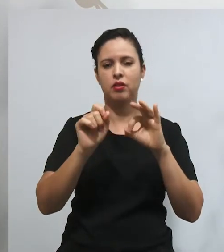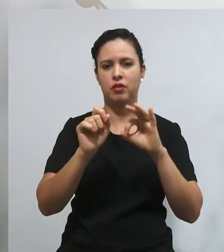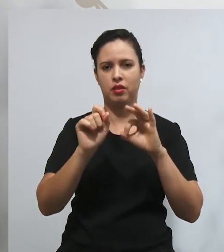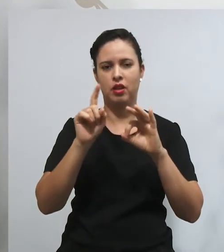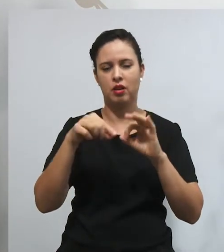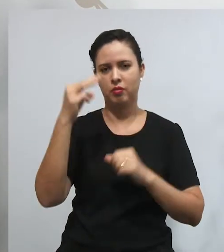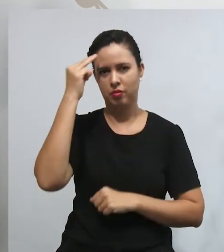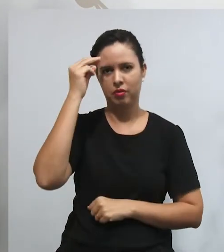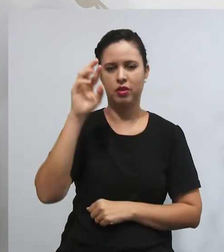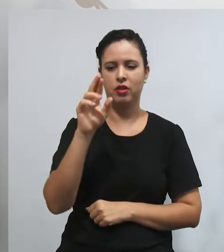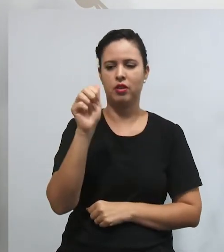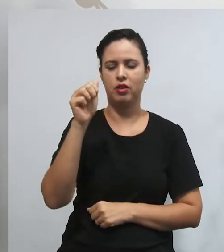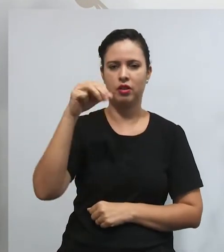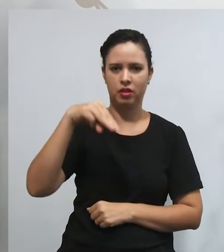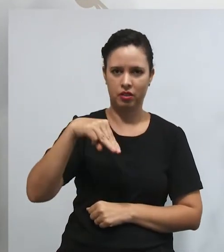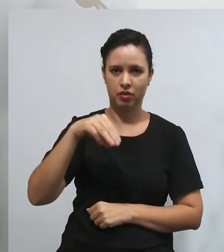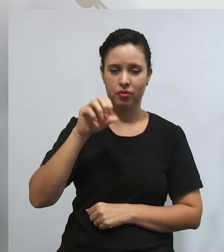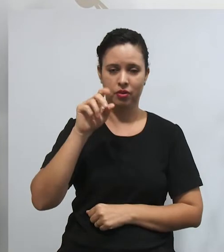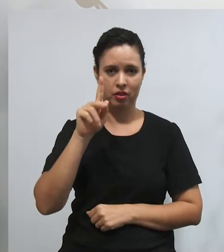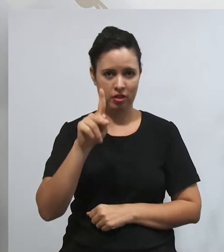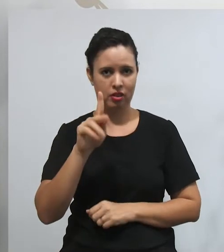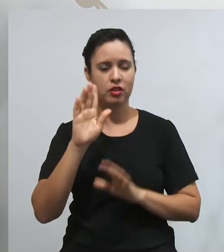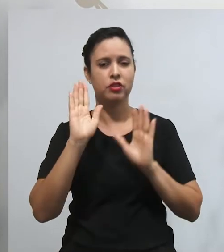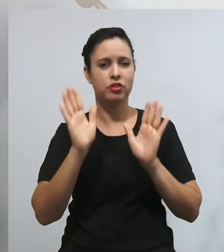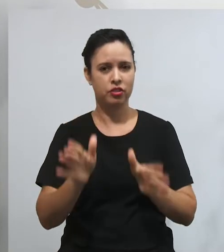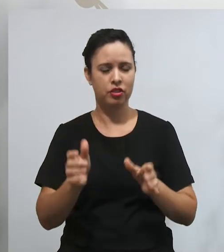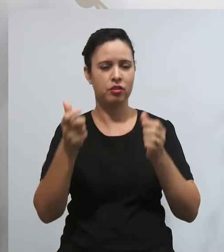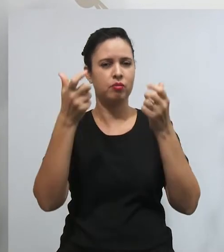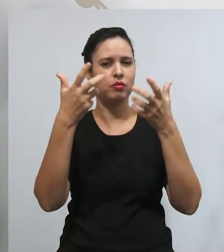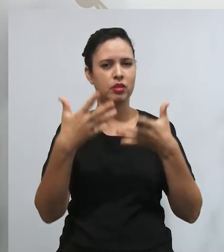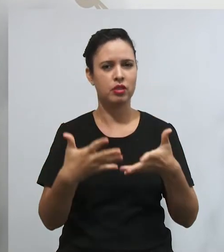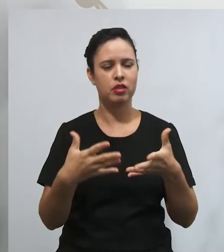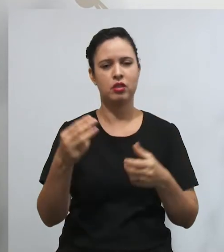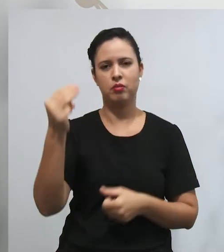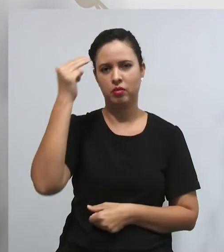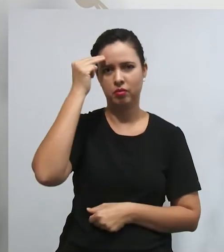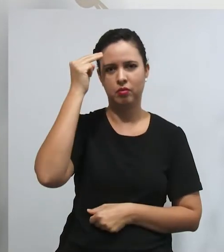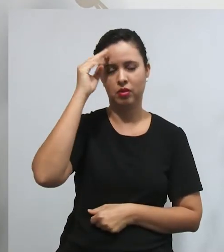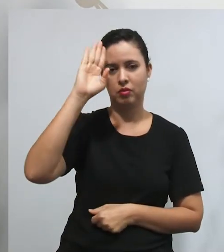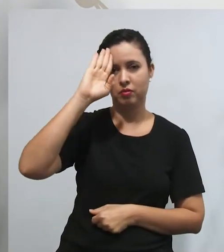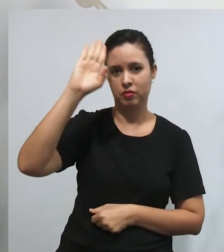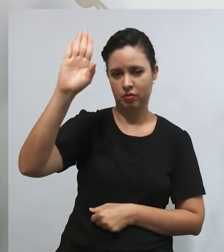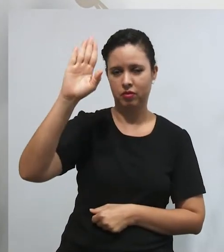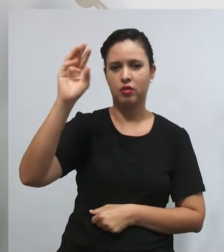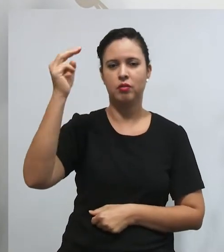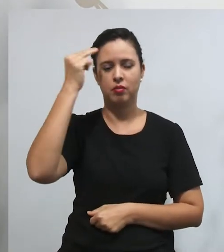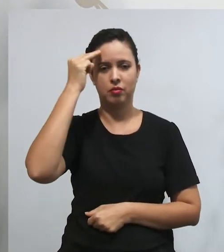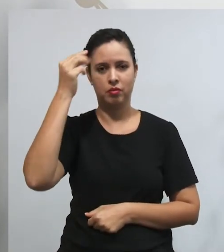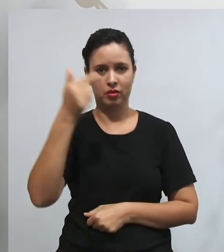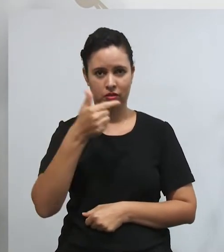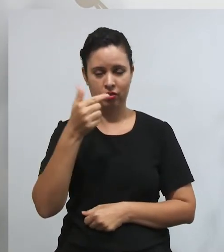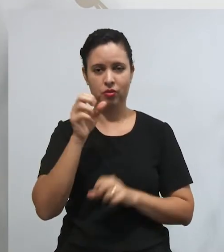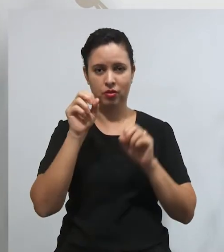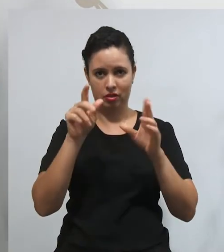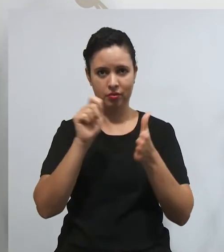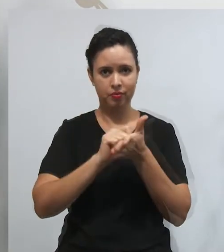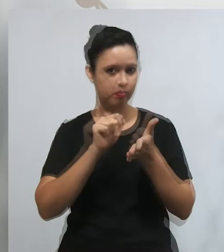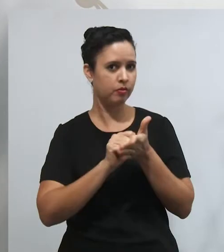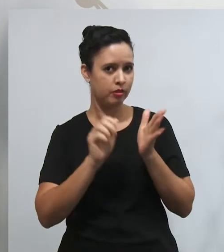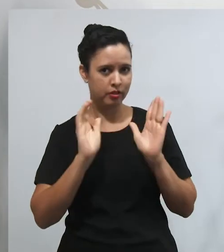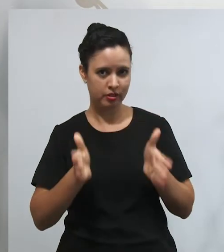RAM. Beleza? Então, fizemos aí um paralelo de memória principal e de memória secundária. Tudo bem? Anotaram